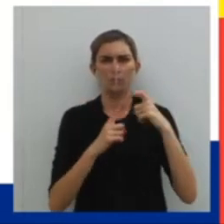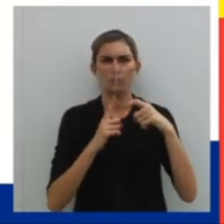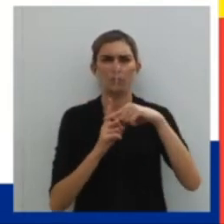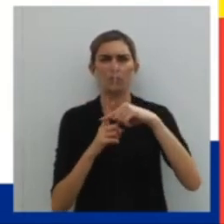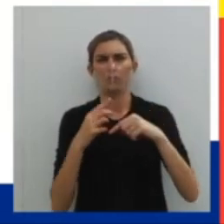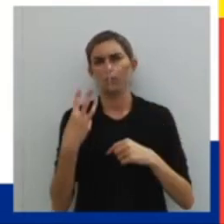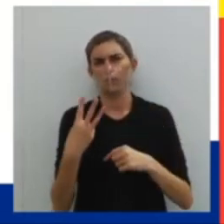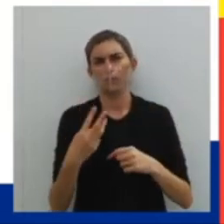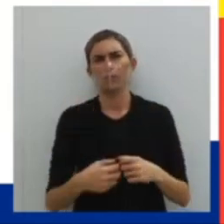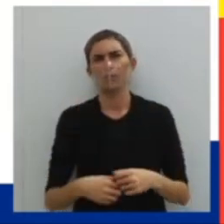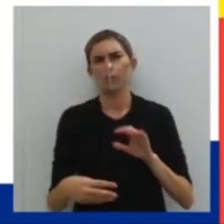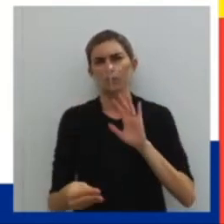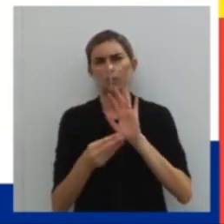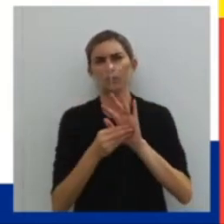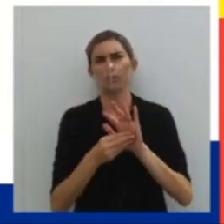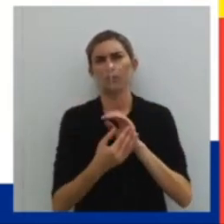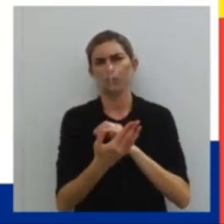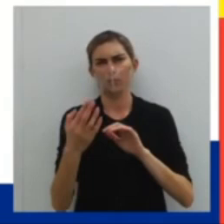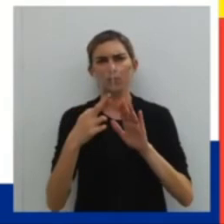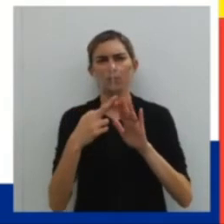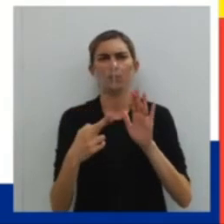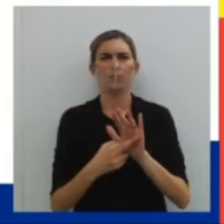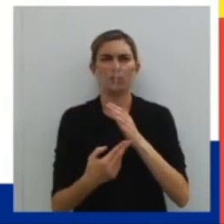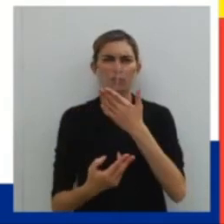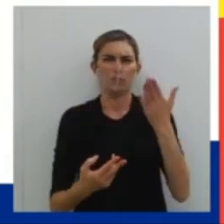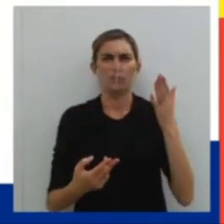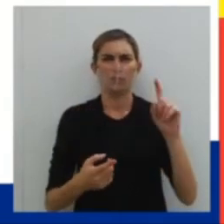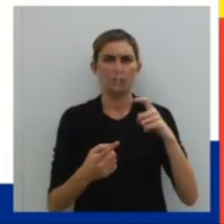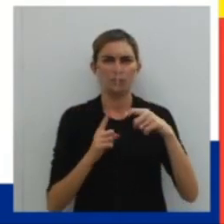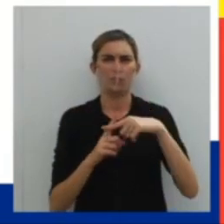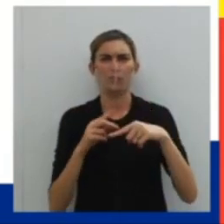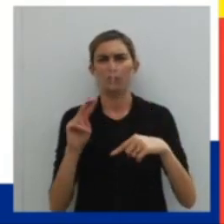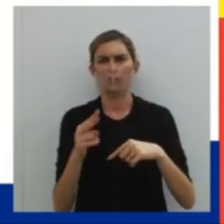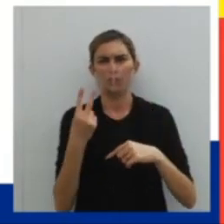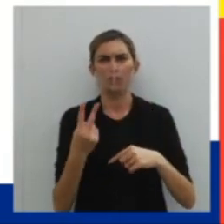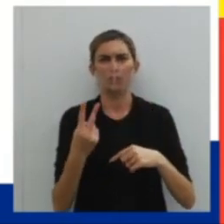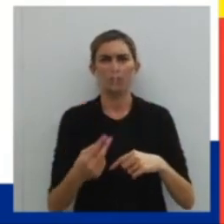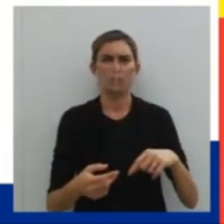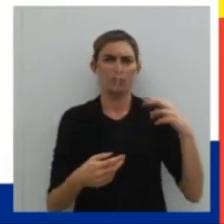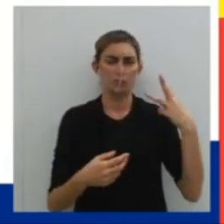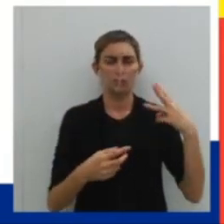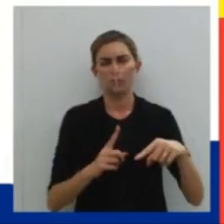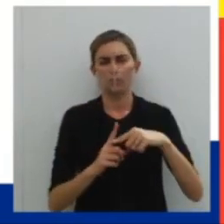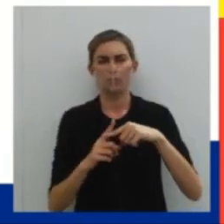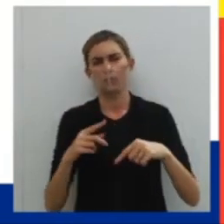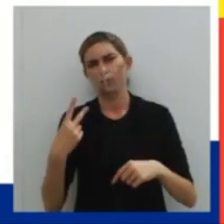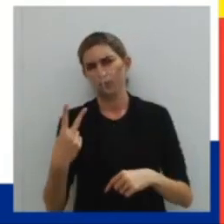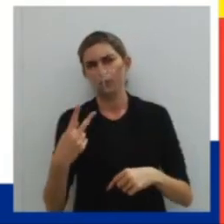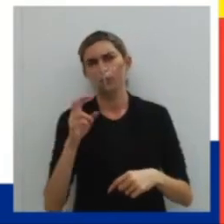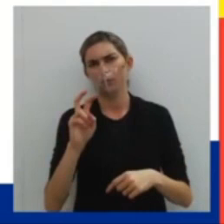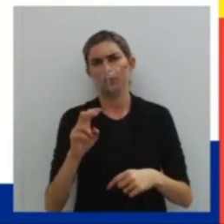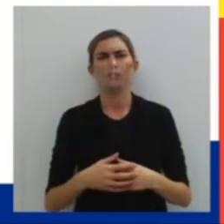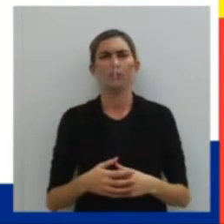3, olha, eu vou colocá-lo aqui nessa regra. X mais 2, ou seja, 3 mais 2, 5. Então, o 3